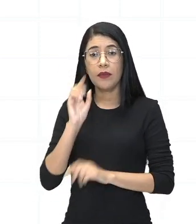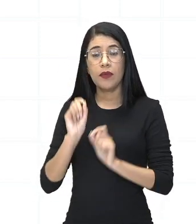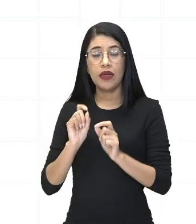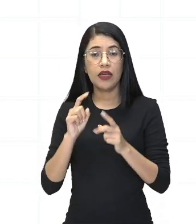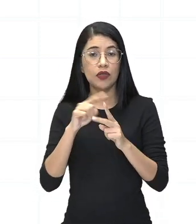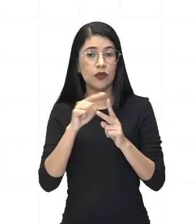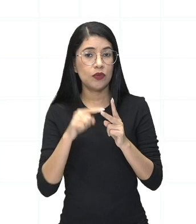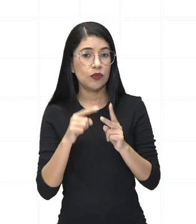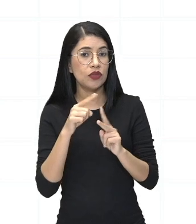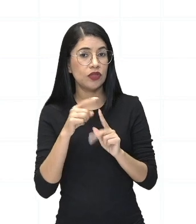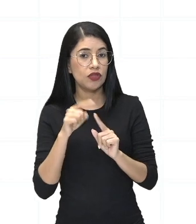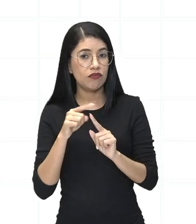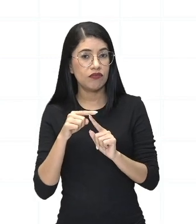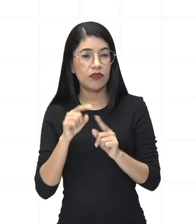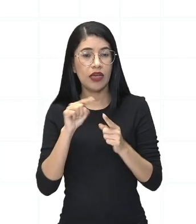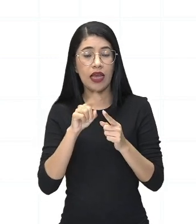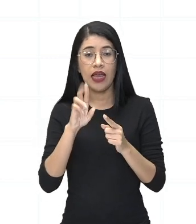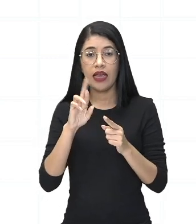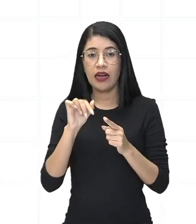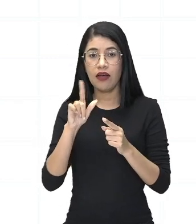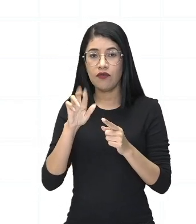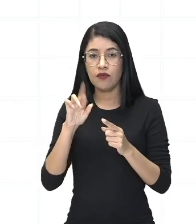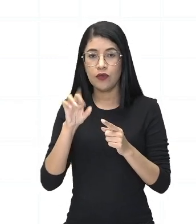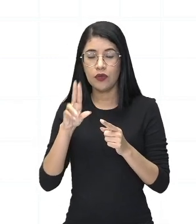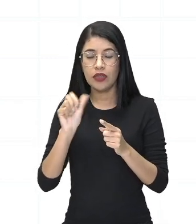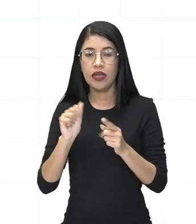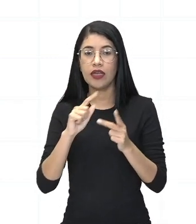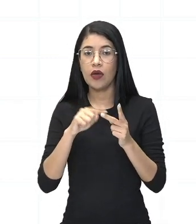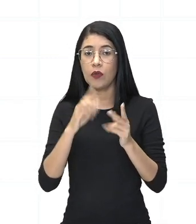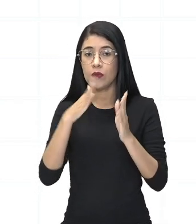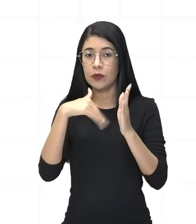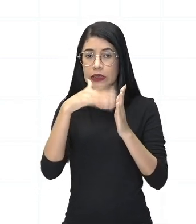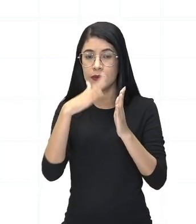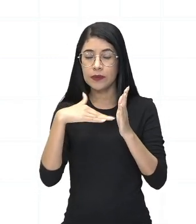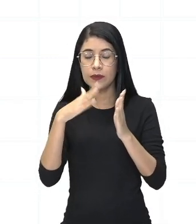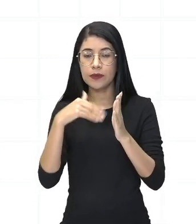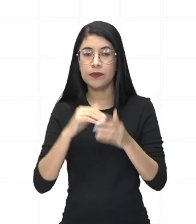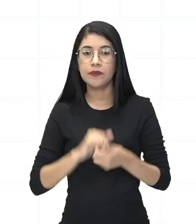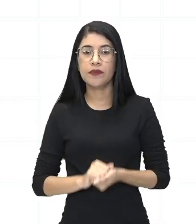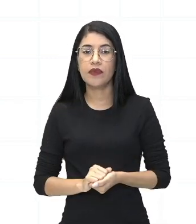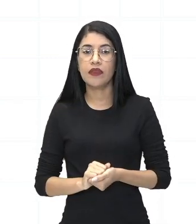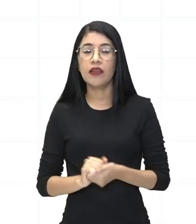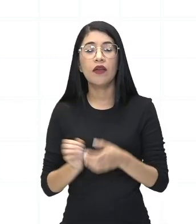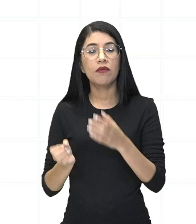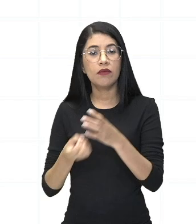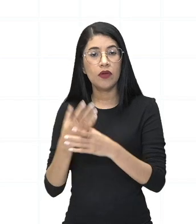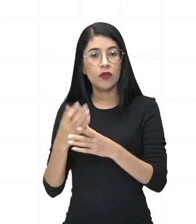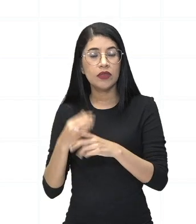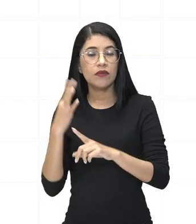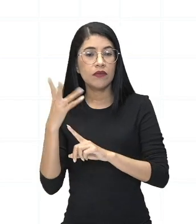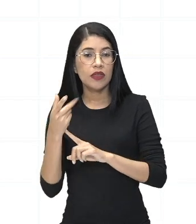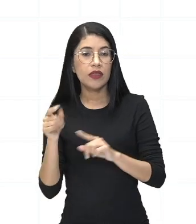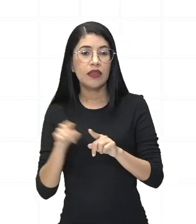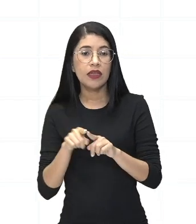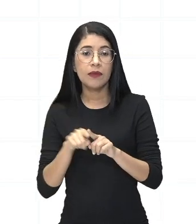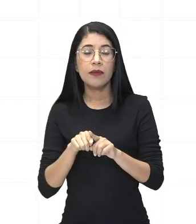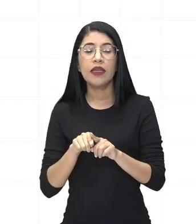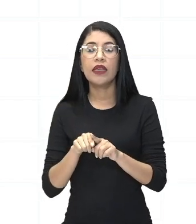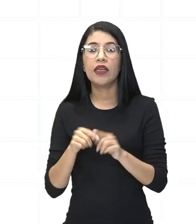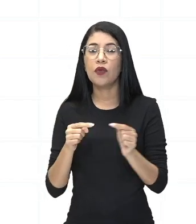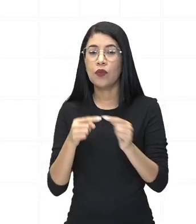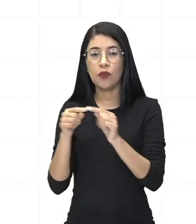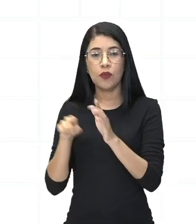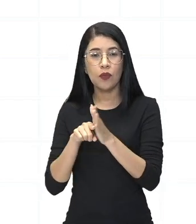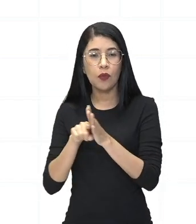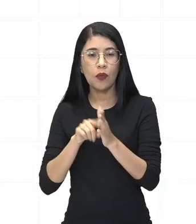dois tipos, que são as gravuras e as pinturas, que são a produção artística, segundo estudiosos, se refere